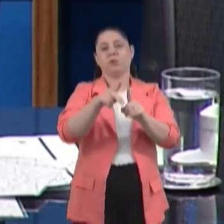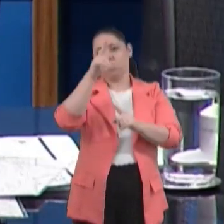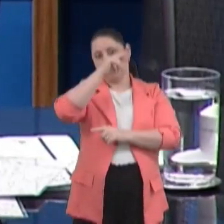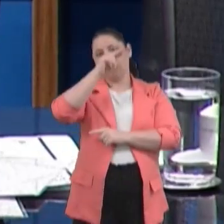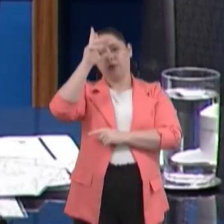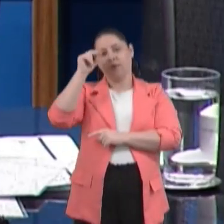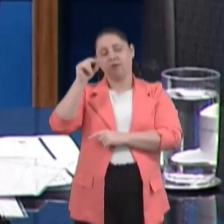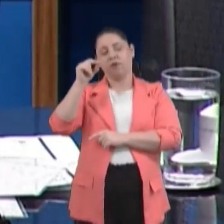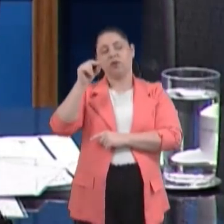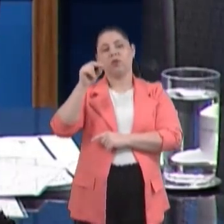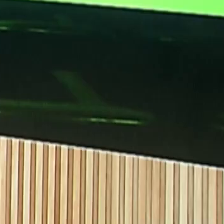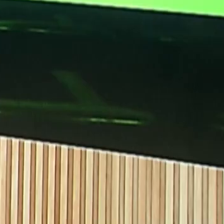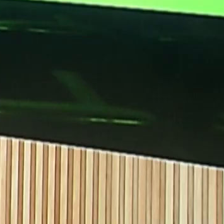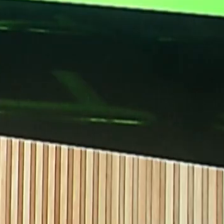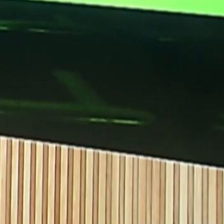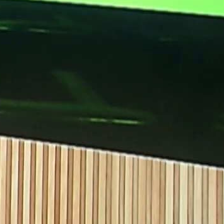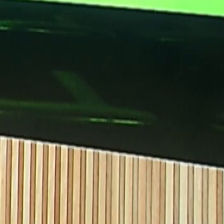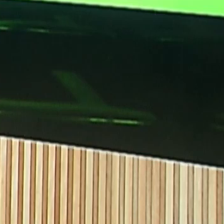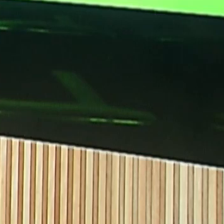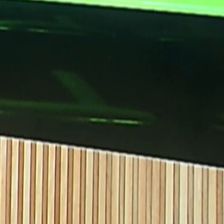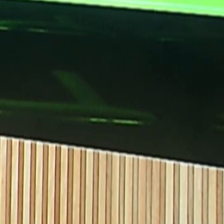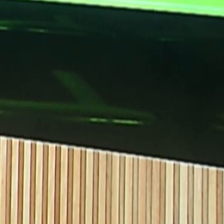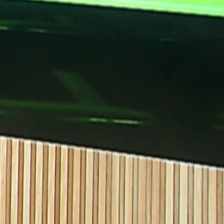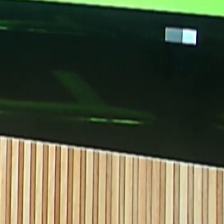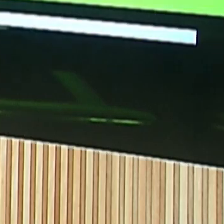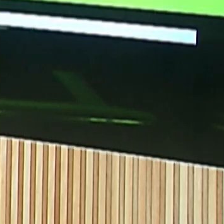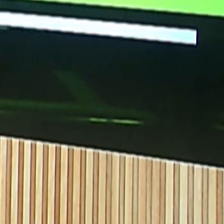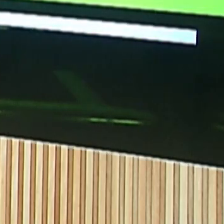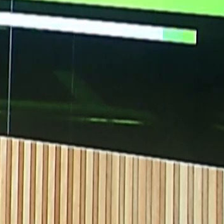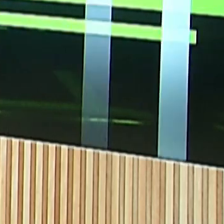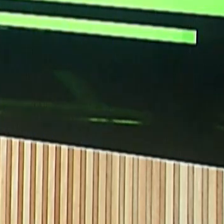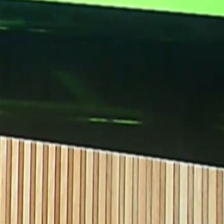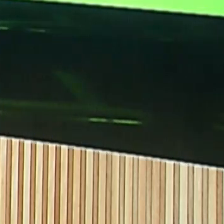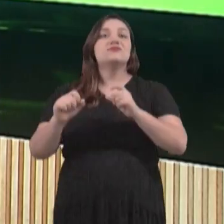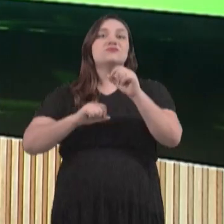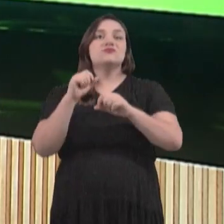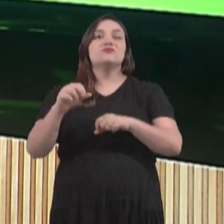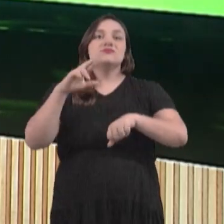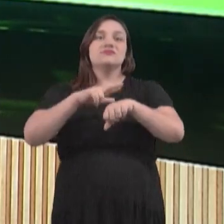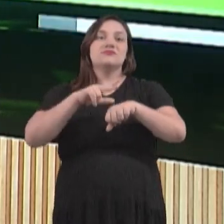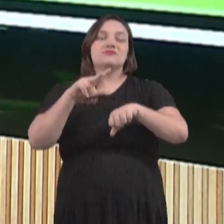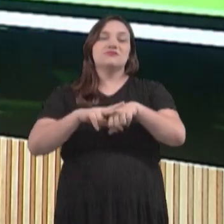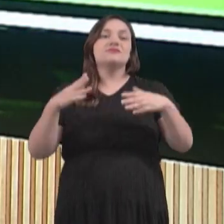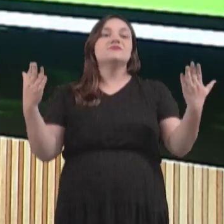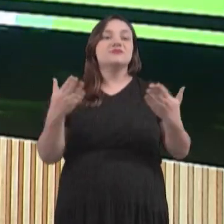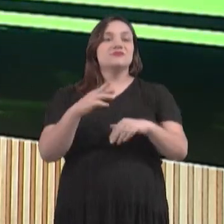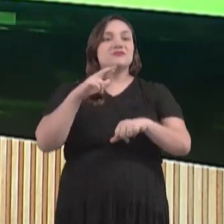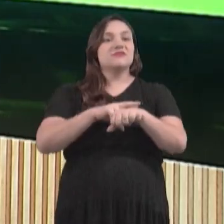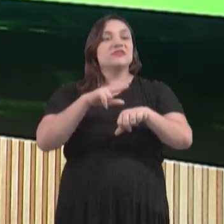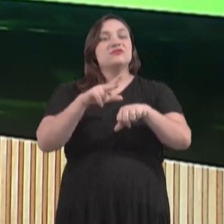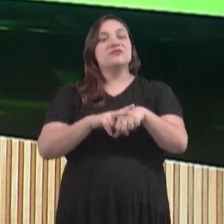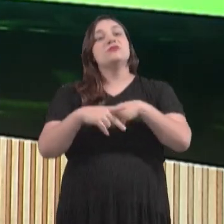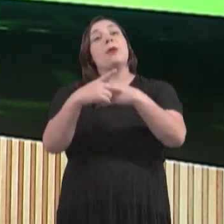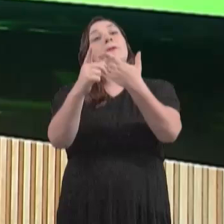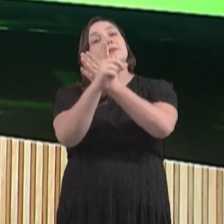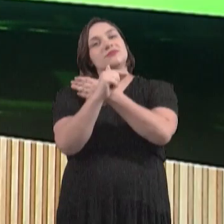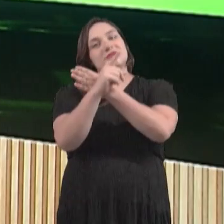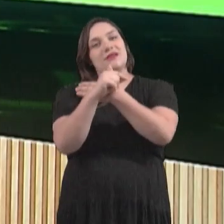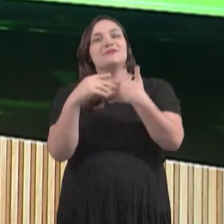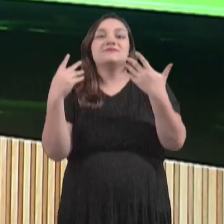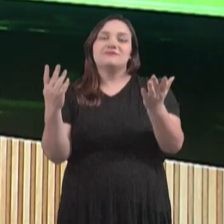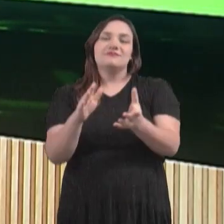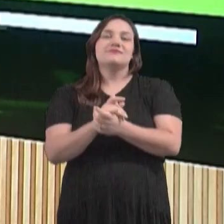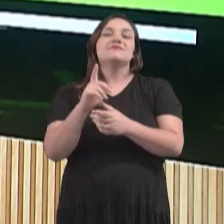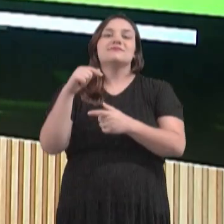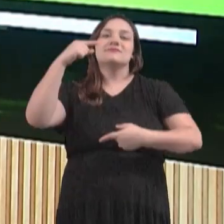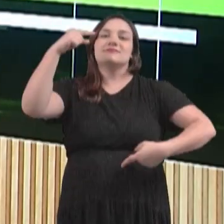e do prefeito Reus Fornari. Pois é, de Rio Verde de Mato Grosso para Rio Verde de Pantanal.